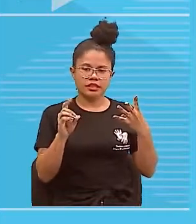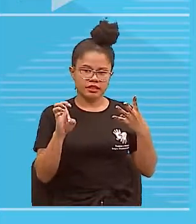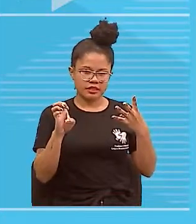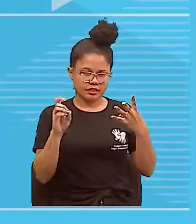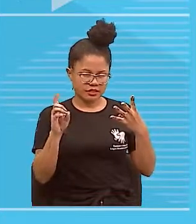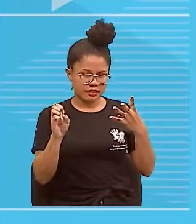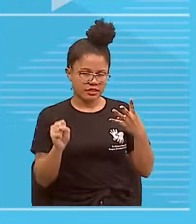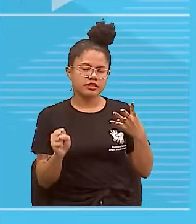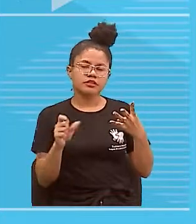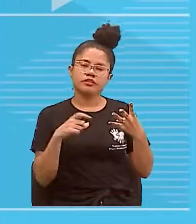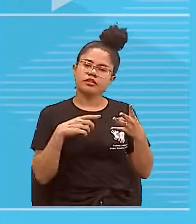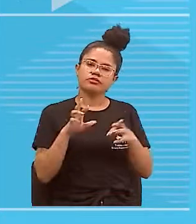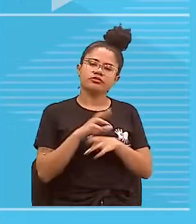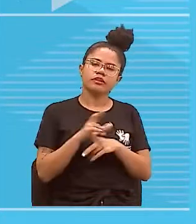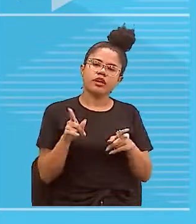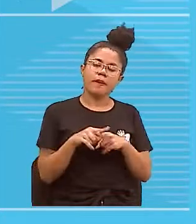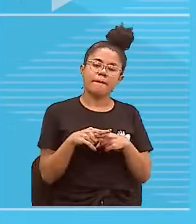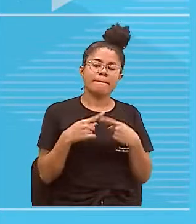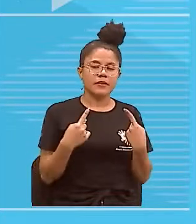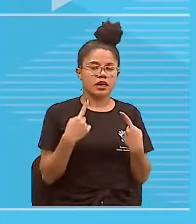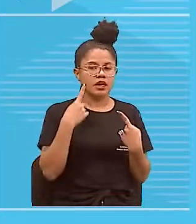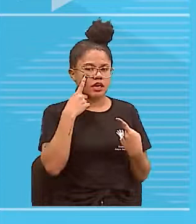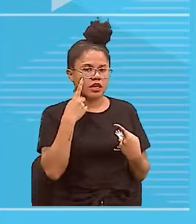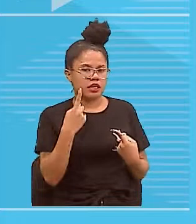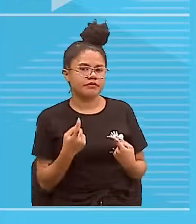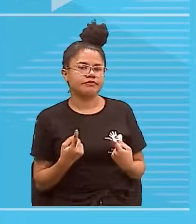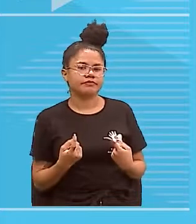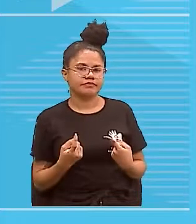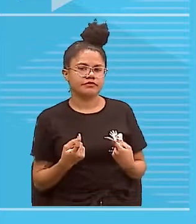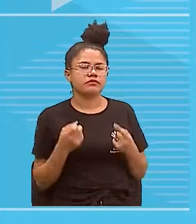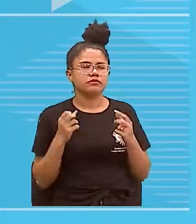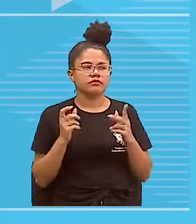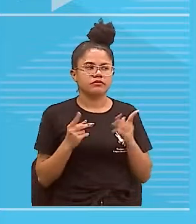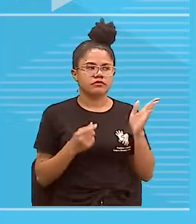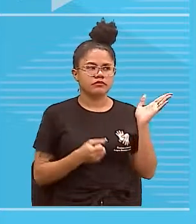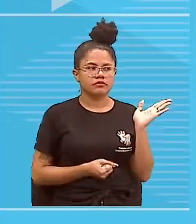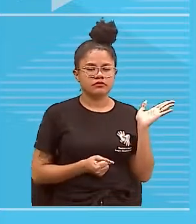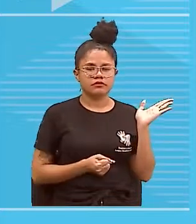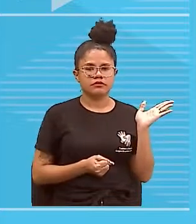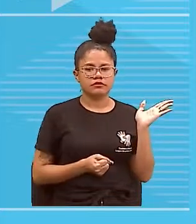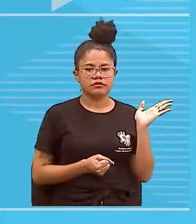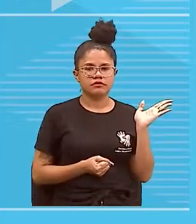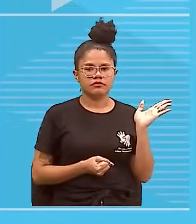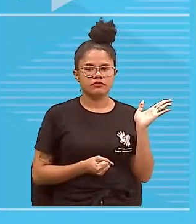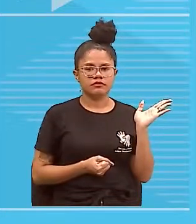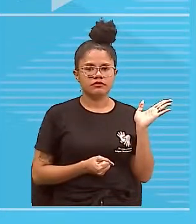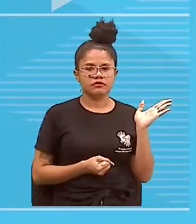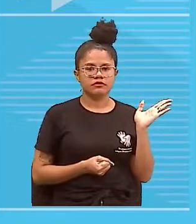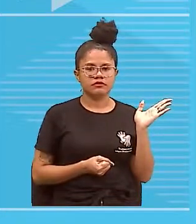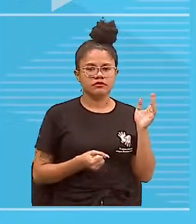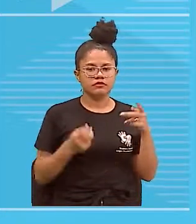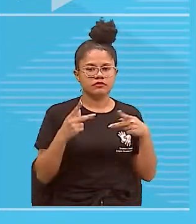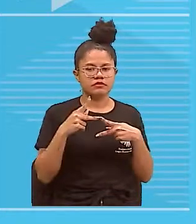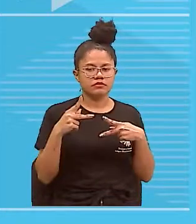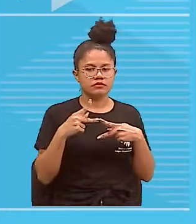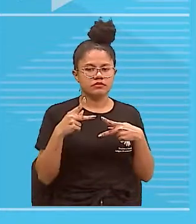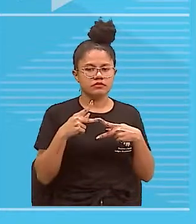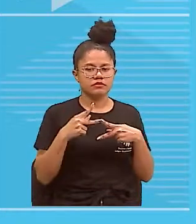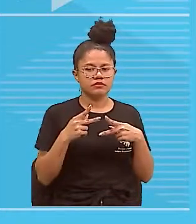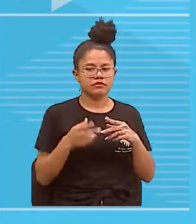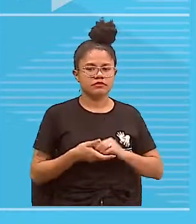só que tem um detalhe importante é esse pronome os outros e vos outras